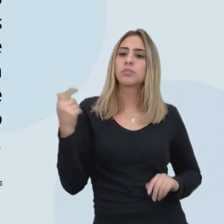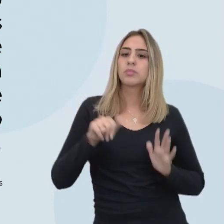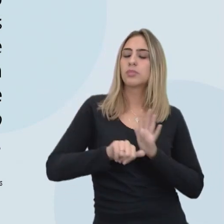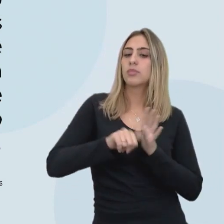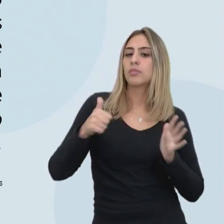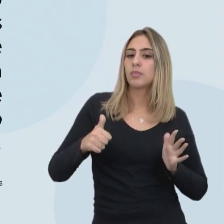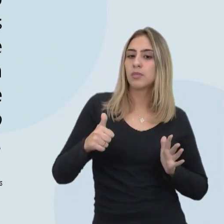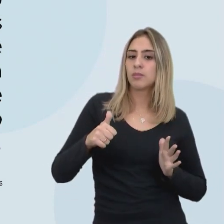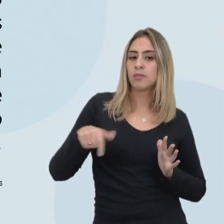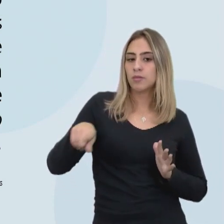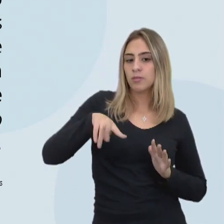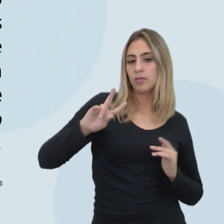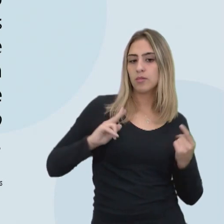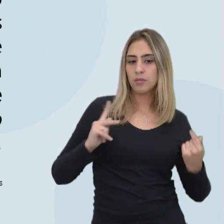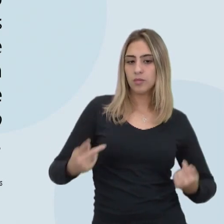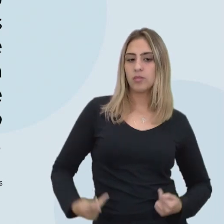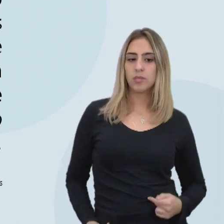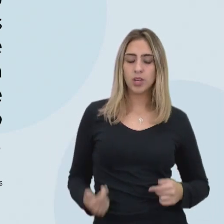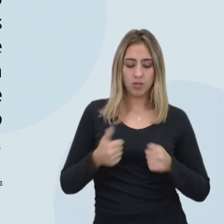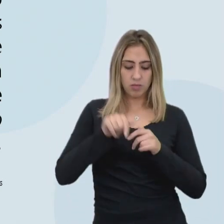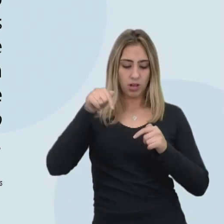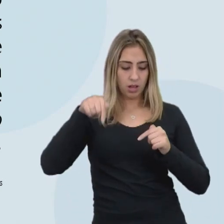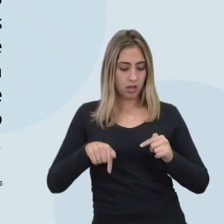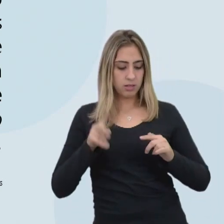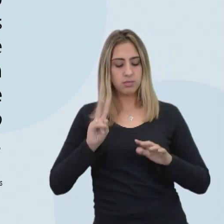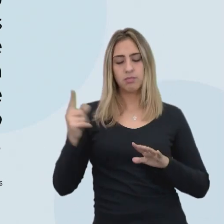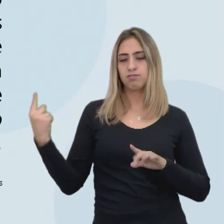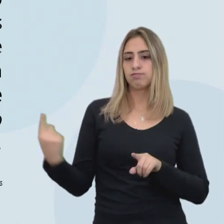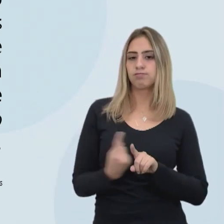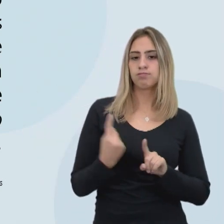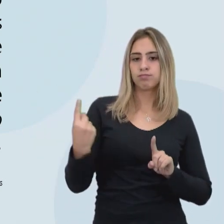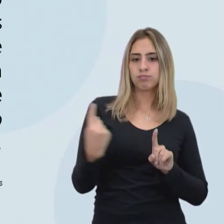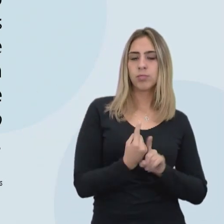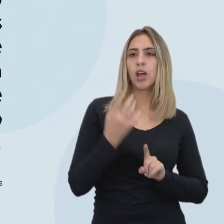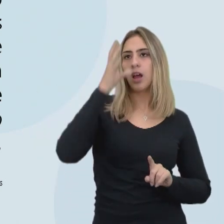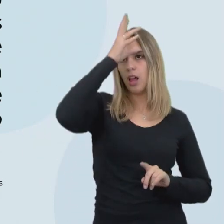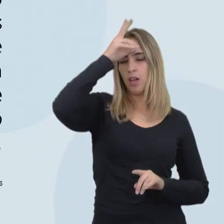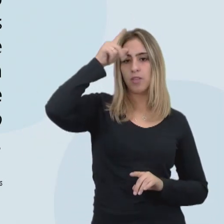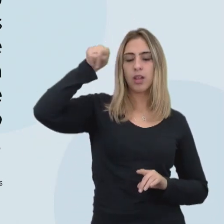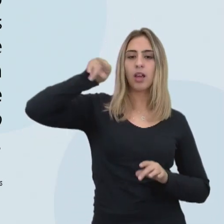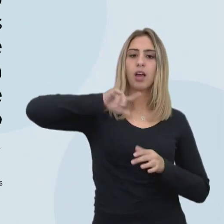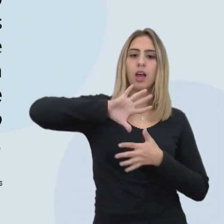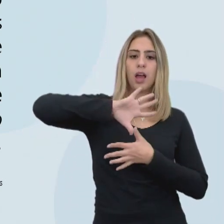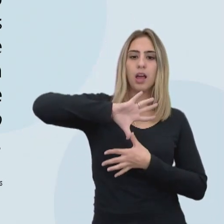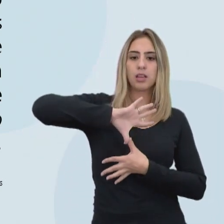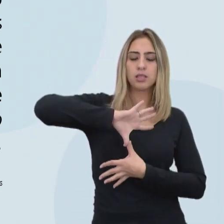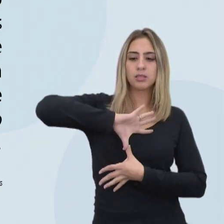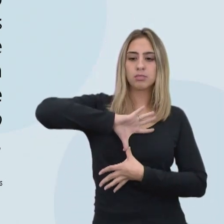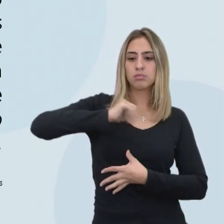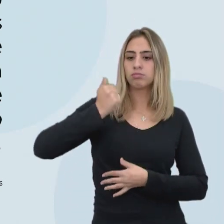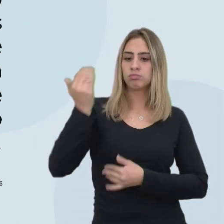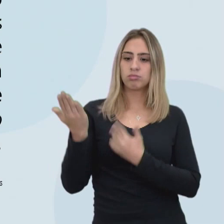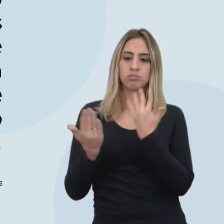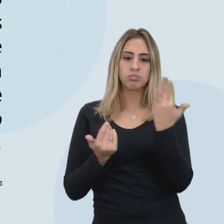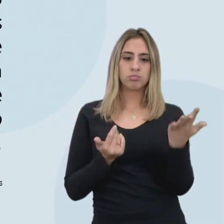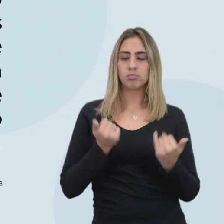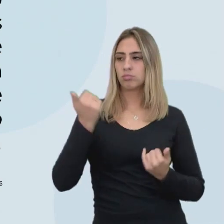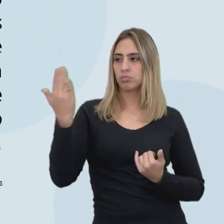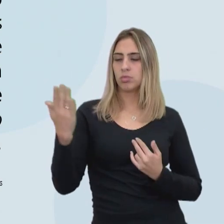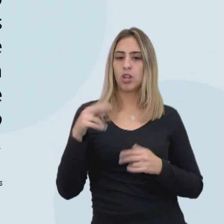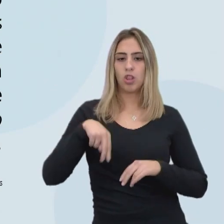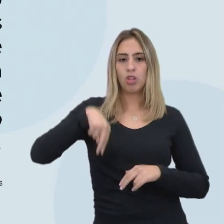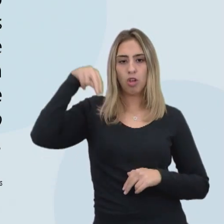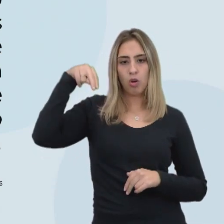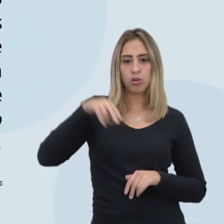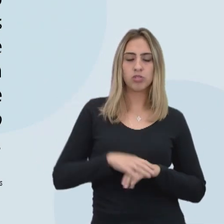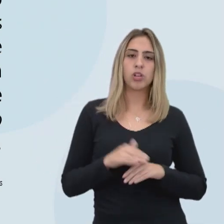primeiros seres humanos a pisarem aqui vieram, obviamente, da África, pela Ásia, Estreito de Bering, América do Norte,